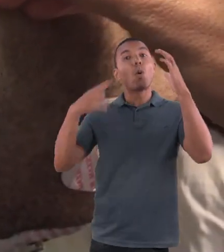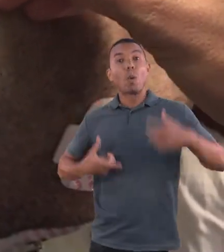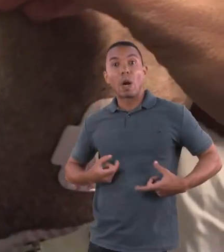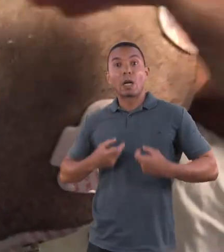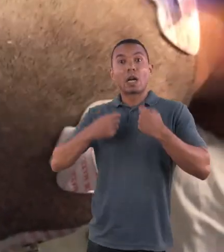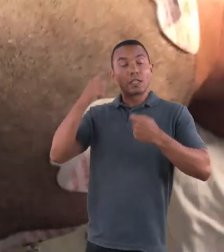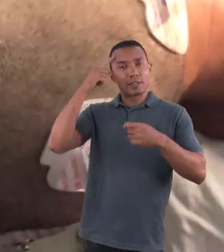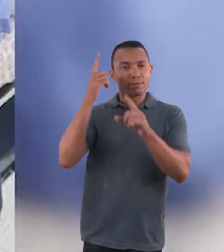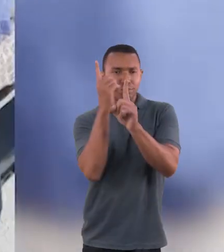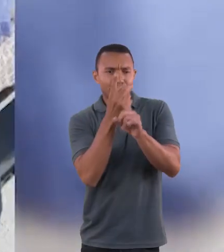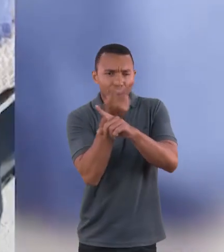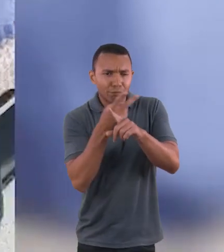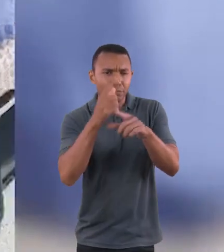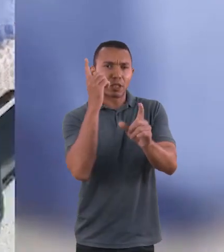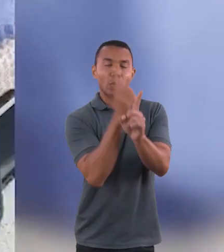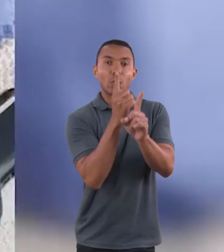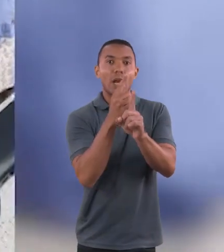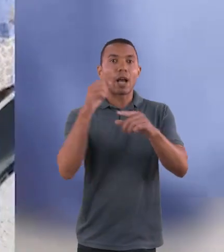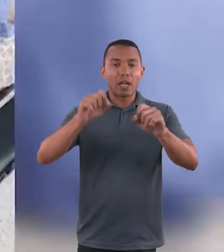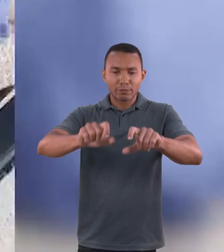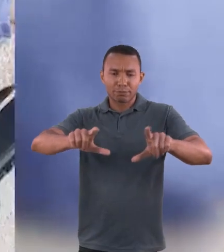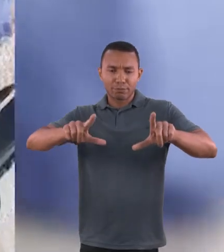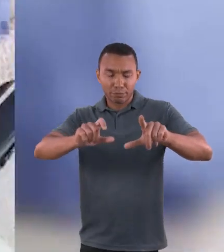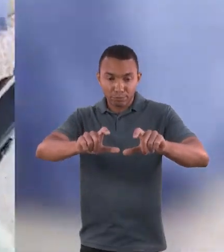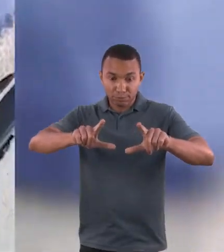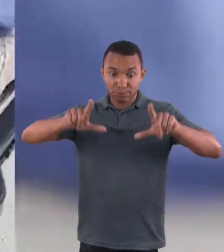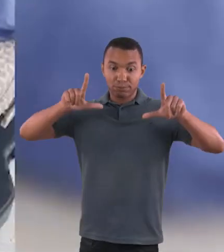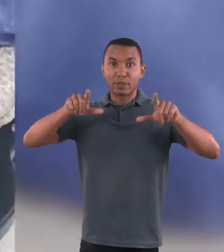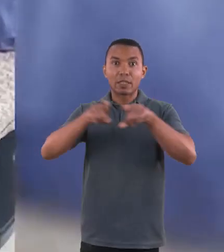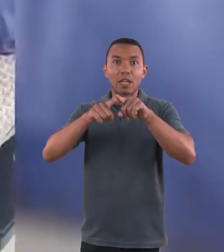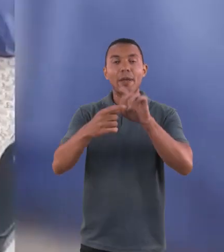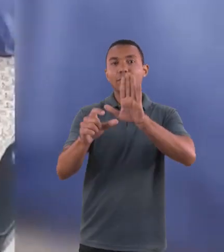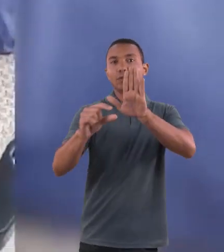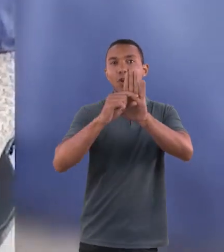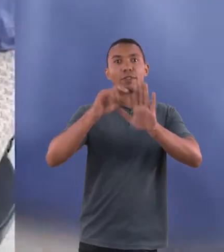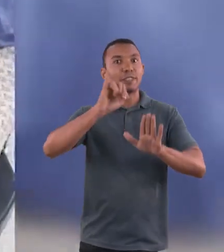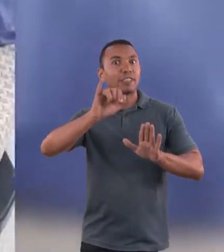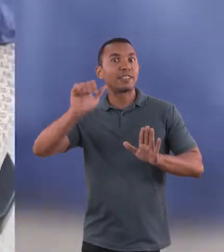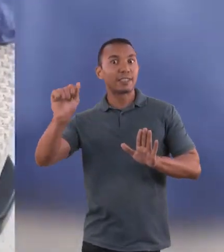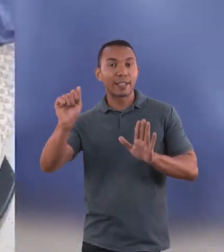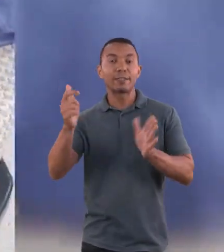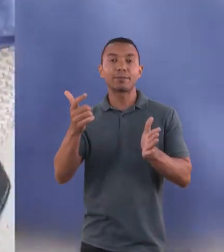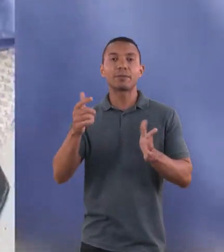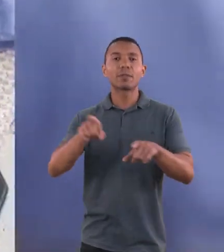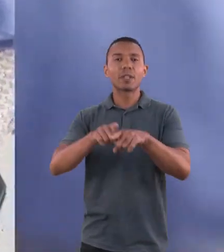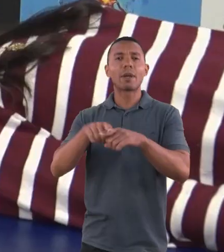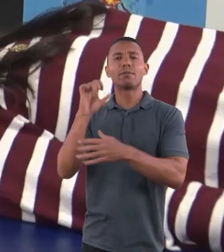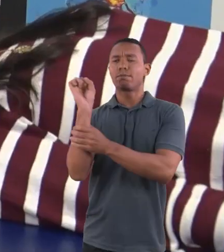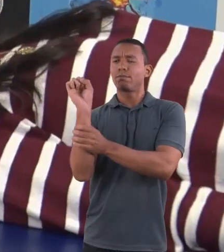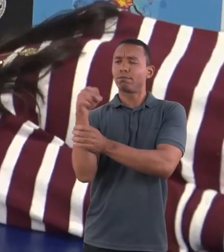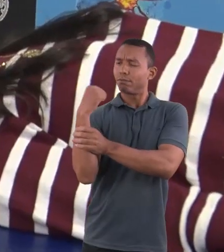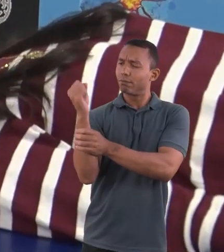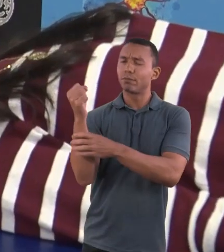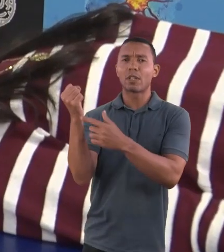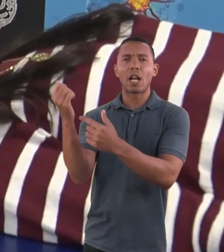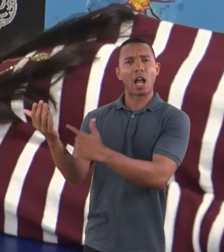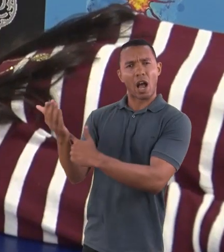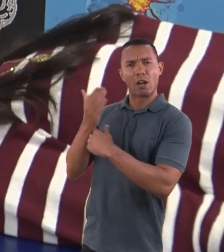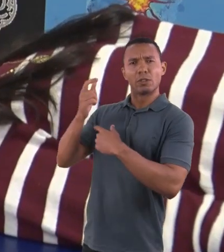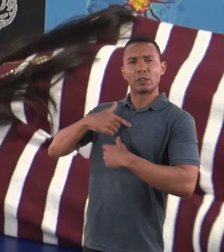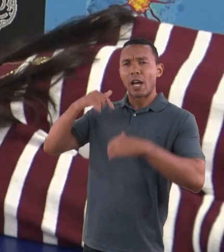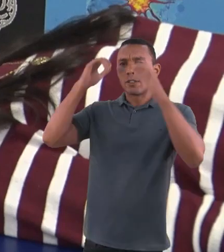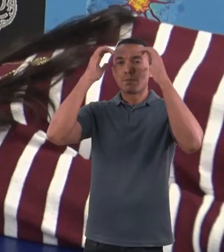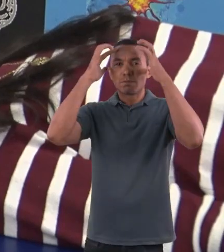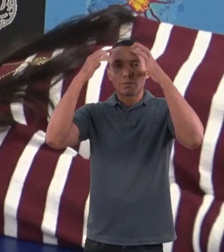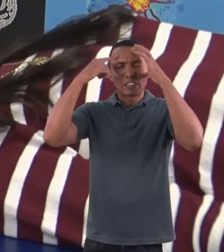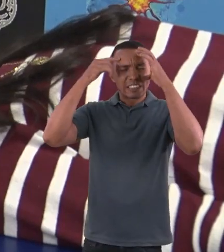com mais exatidão. O app utiliza recursos de realidade aumentada e inteligência artificial. E será que a